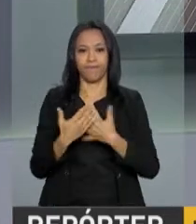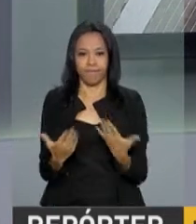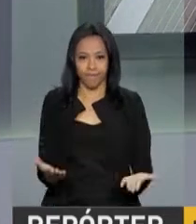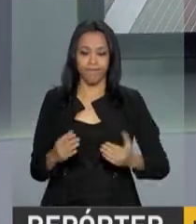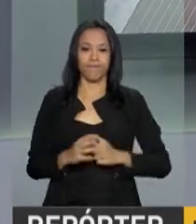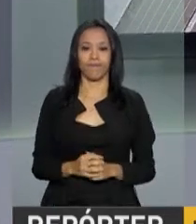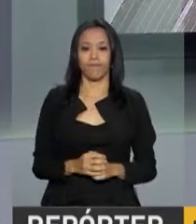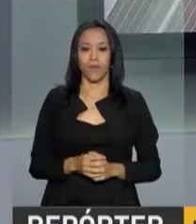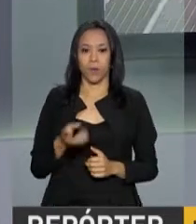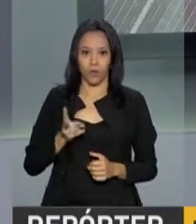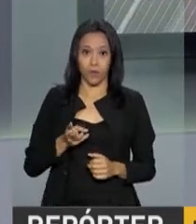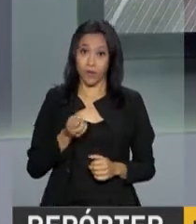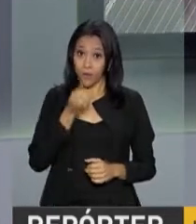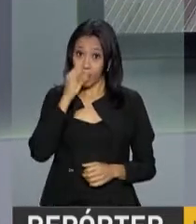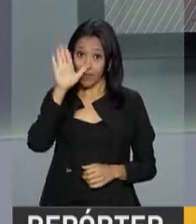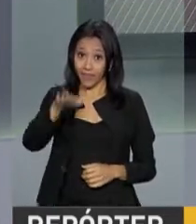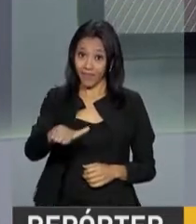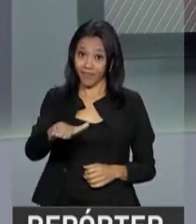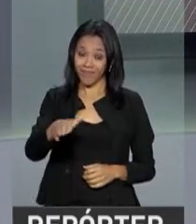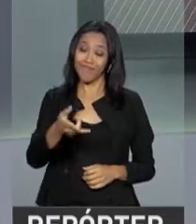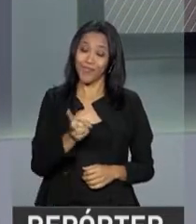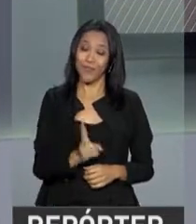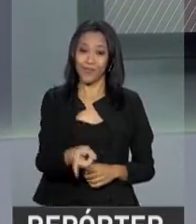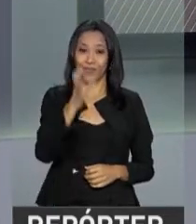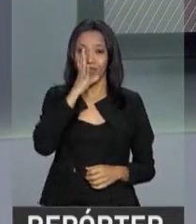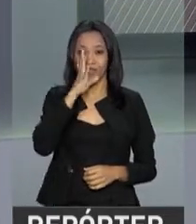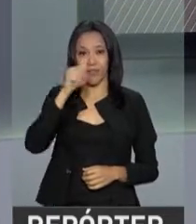na internet. Uma boa tarde para você e